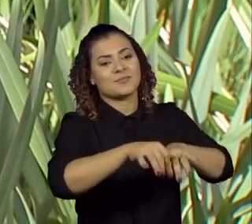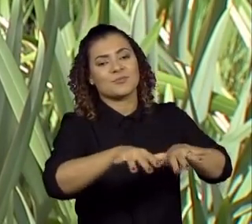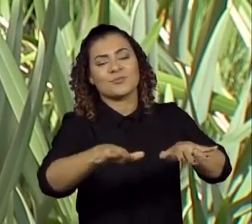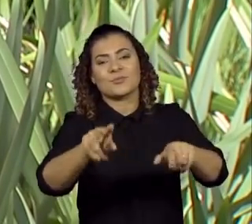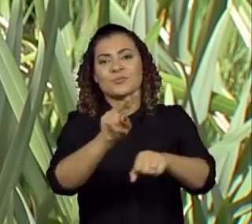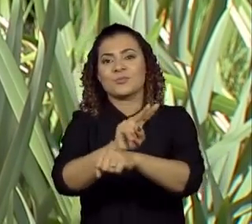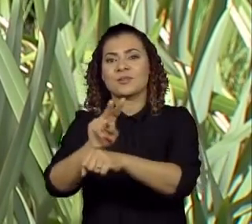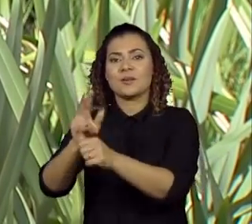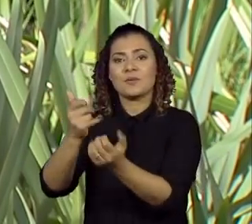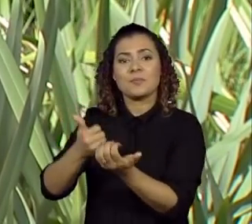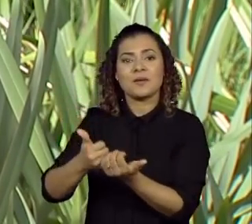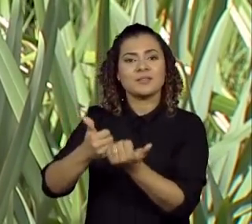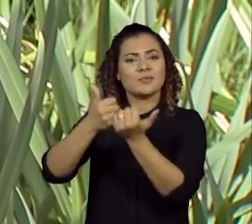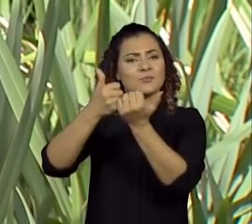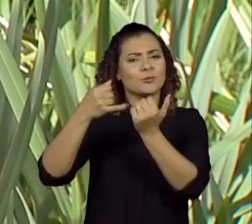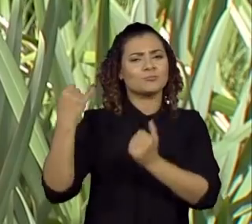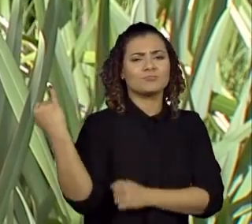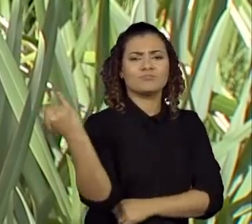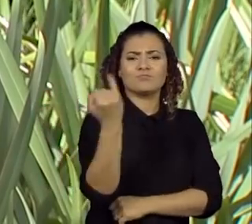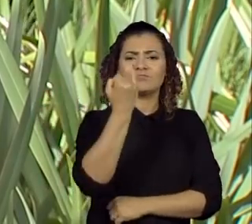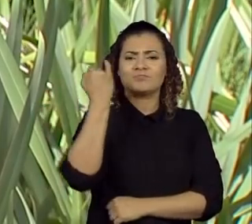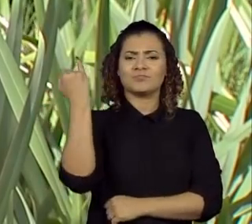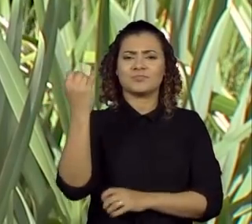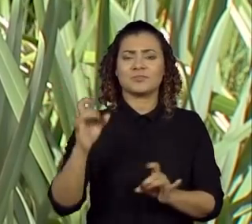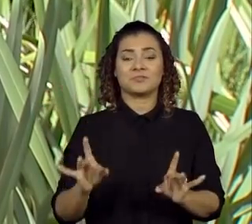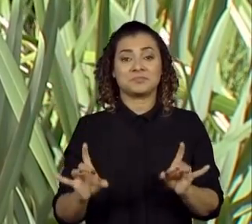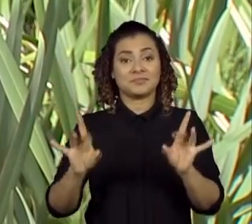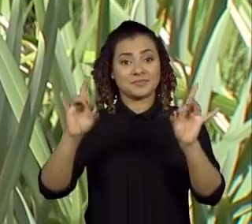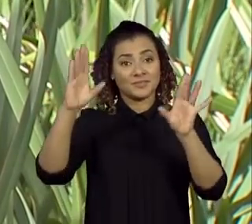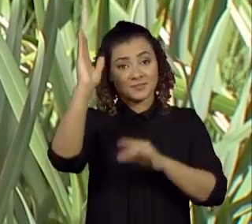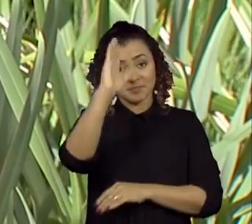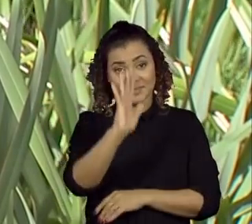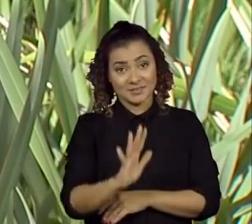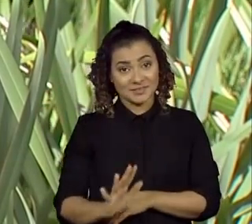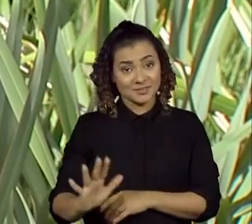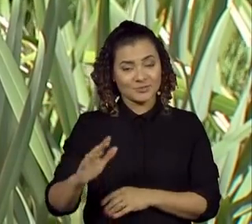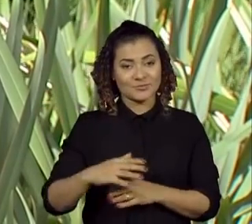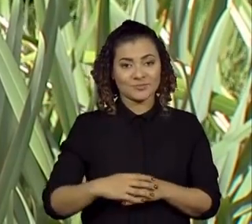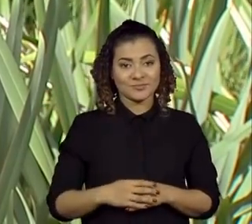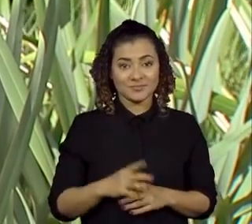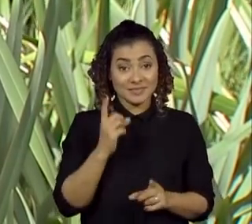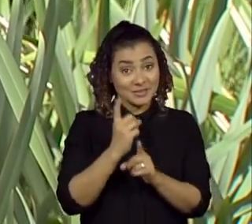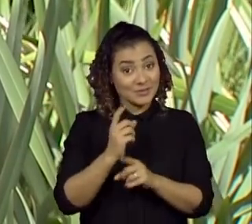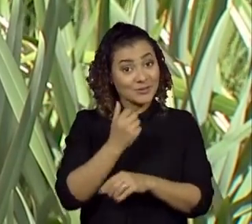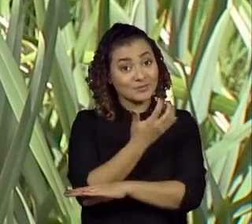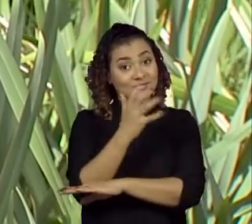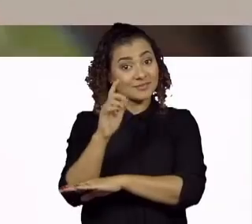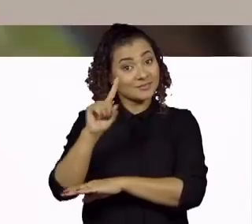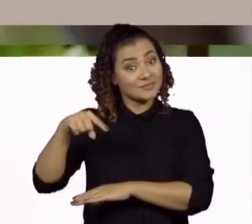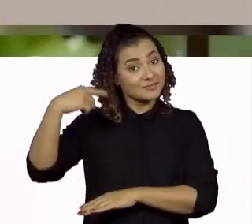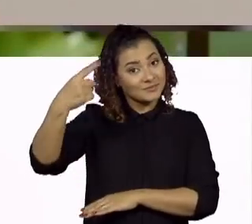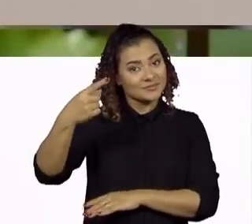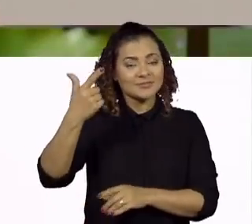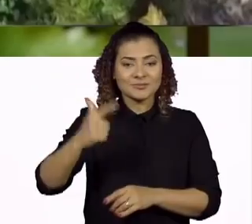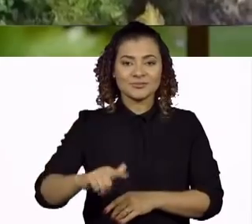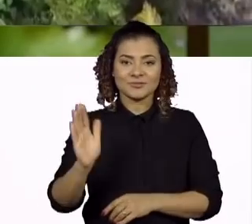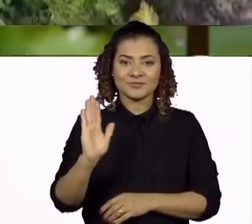como um patrimônio de valor incalculável para os brasileiros. Até o próximo programa!